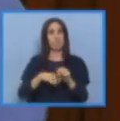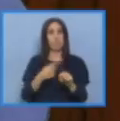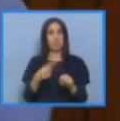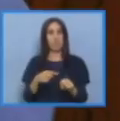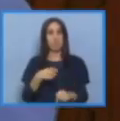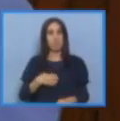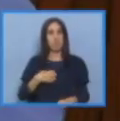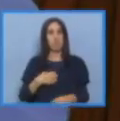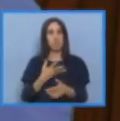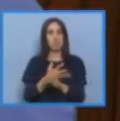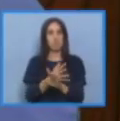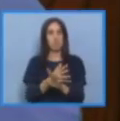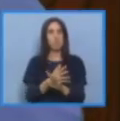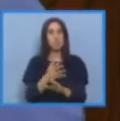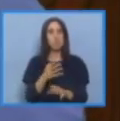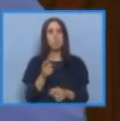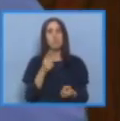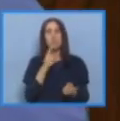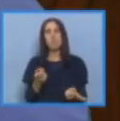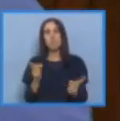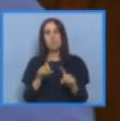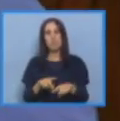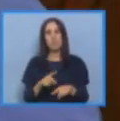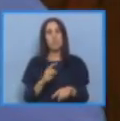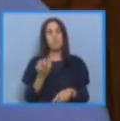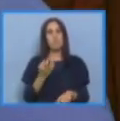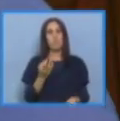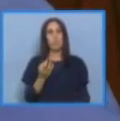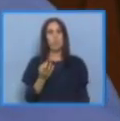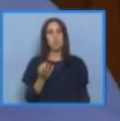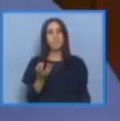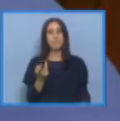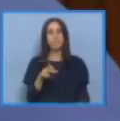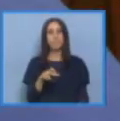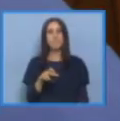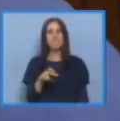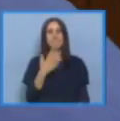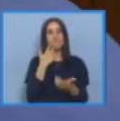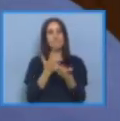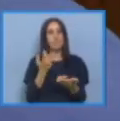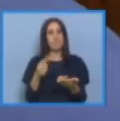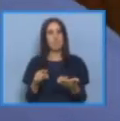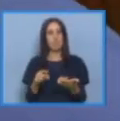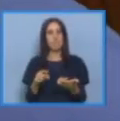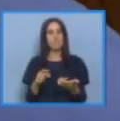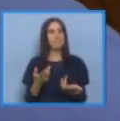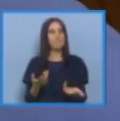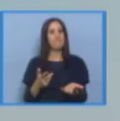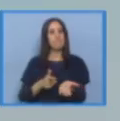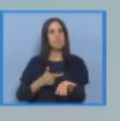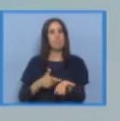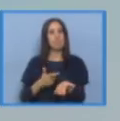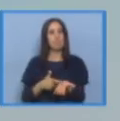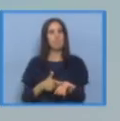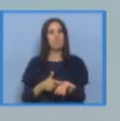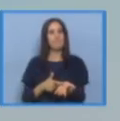este drama dos incêndios e, uma vez mais, foi posto em evidência a